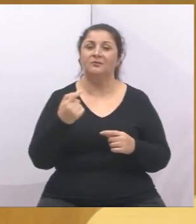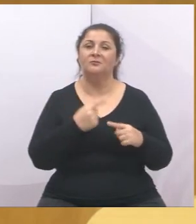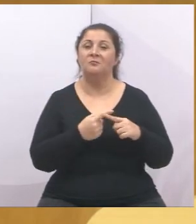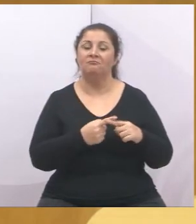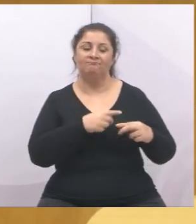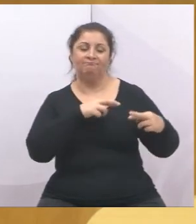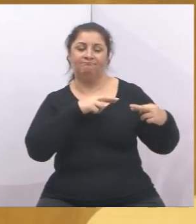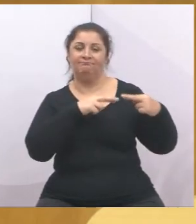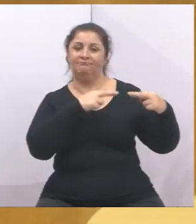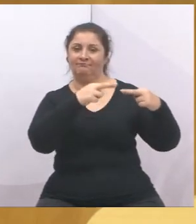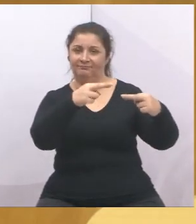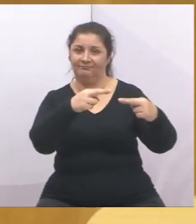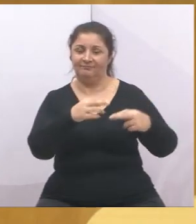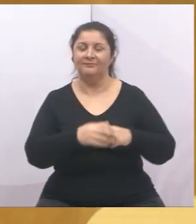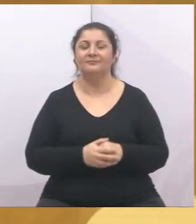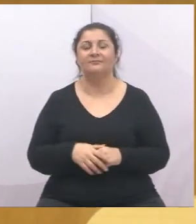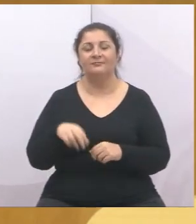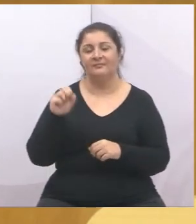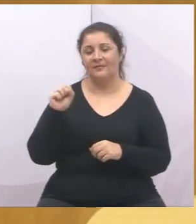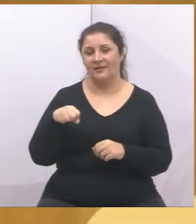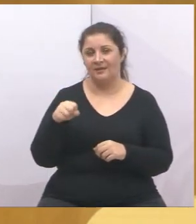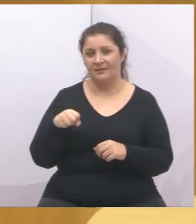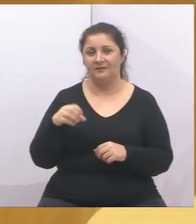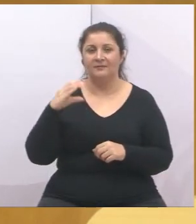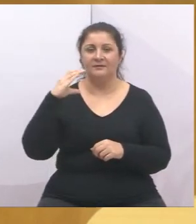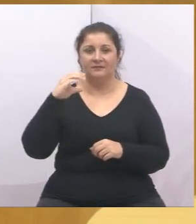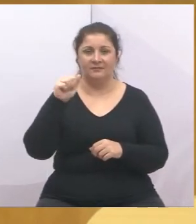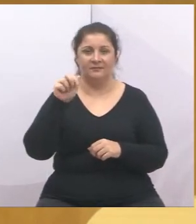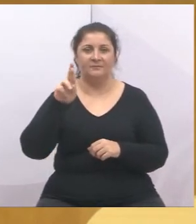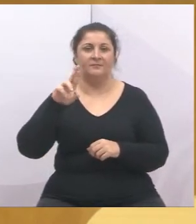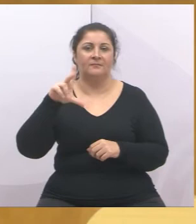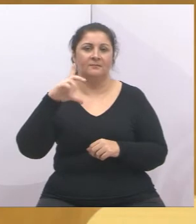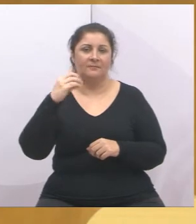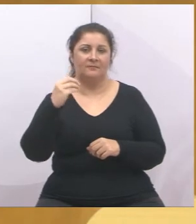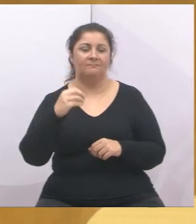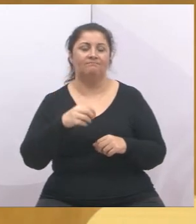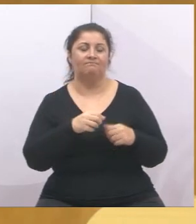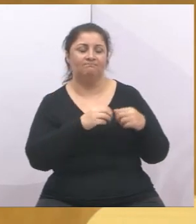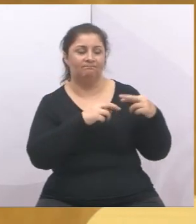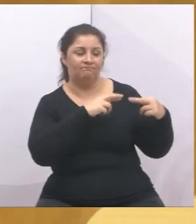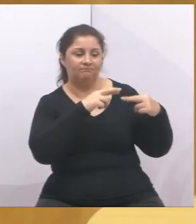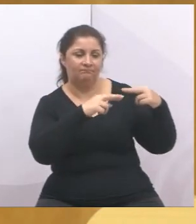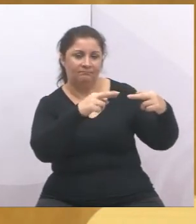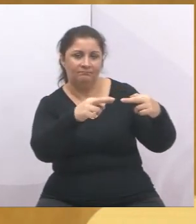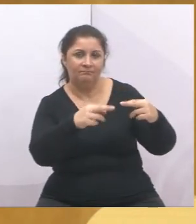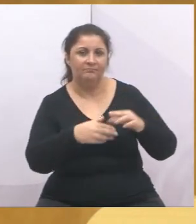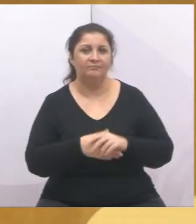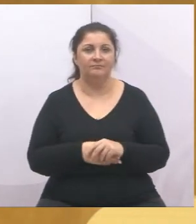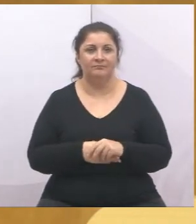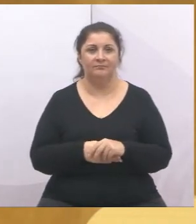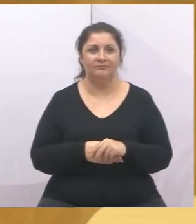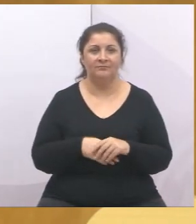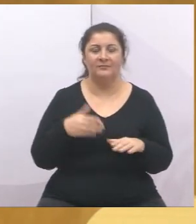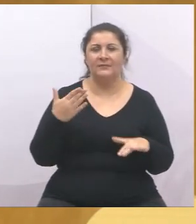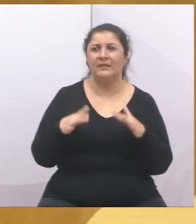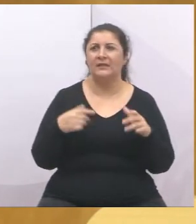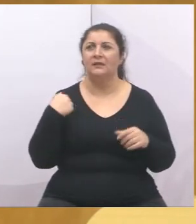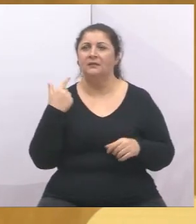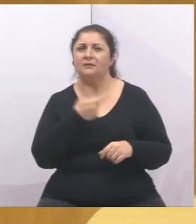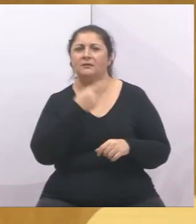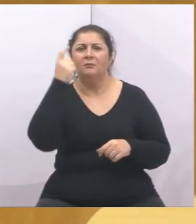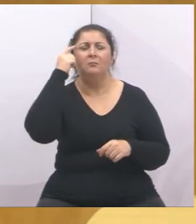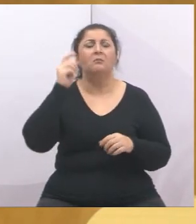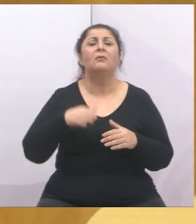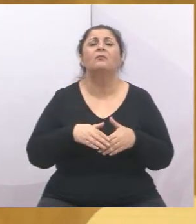legado. E ele deixou um legado. Deixou um legado, talvez, né, a gente pense aqui, mas